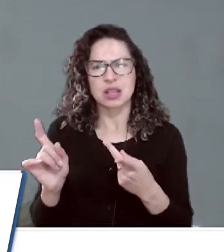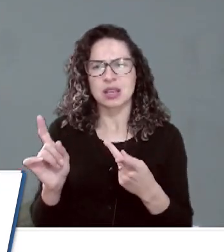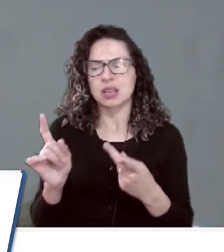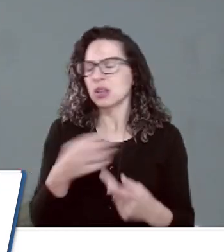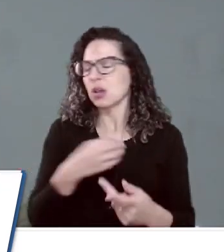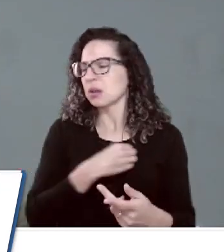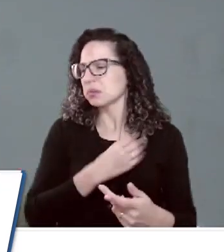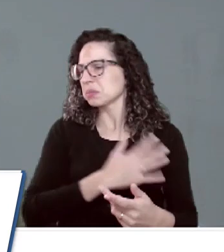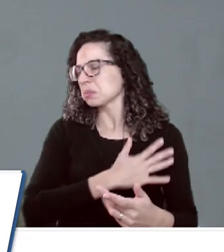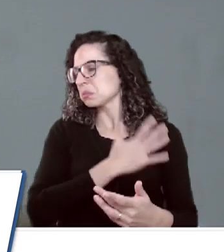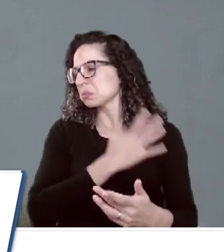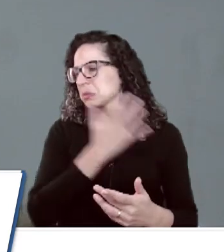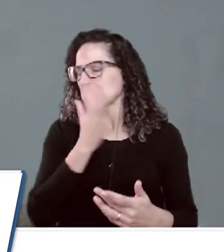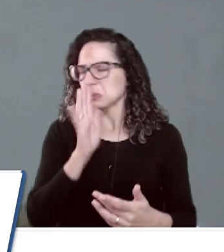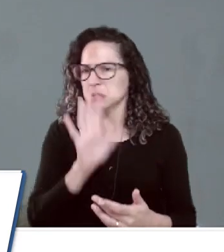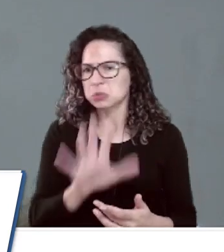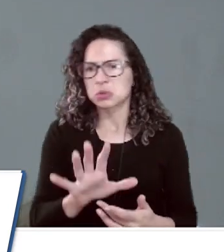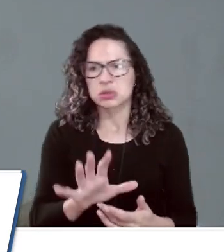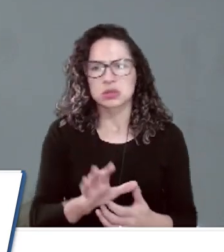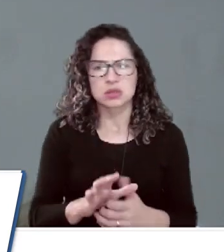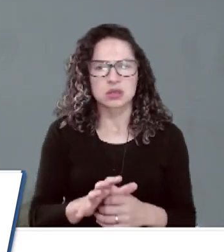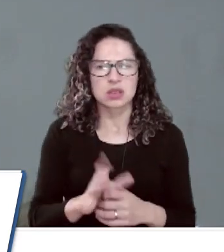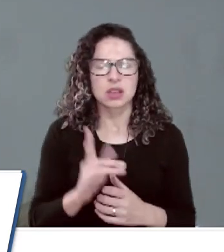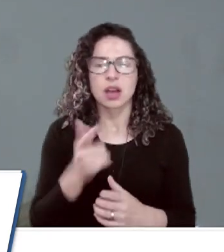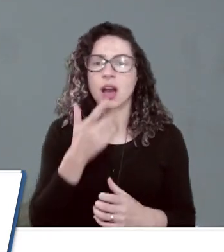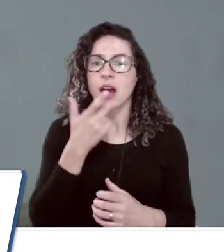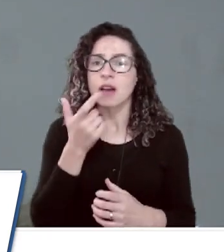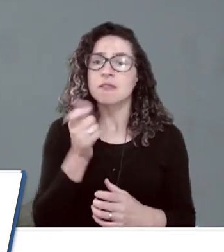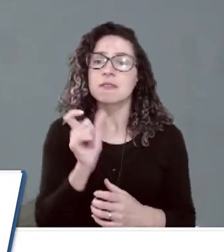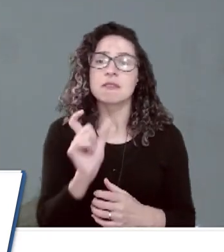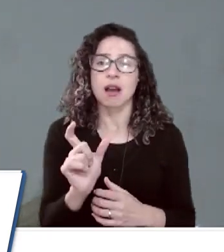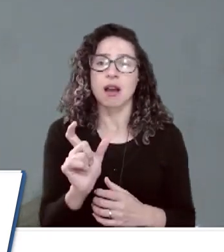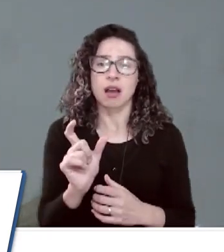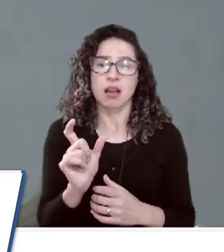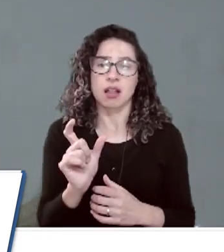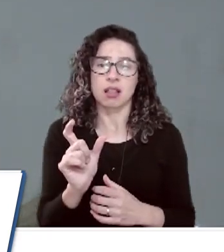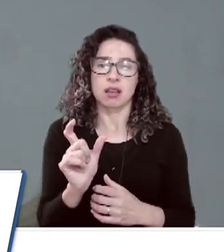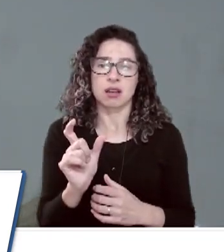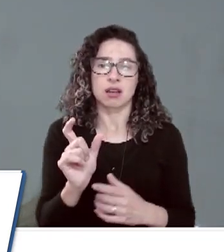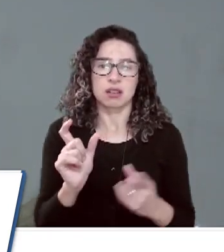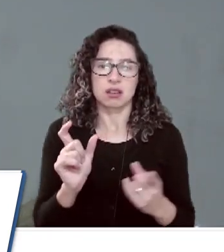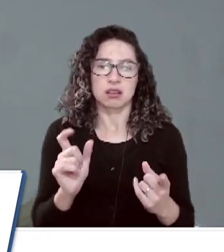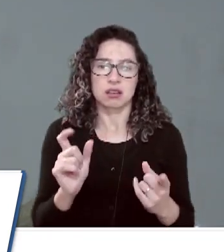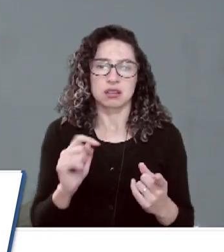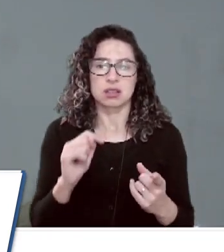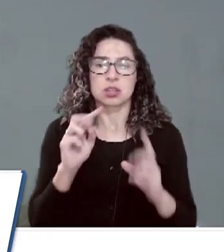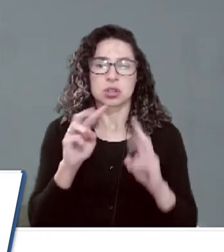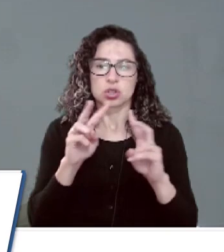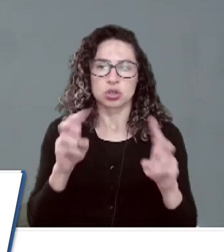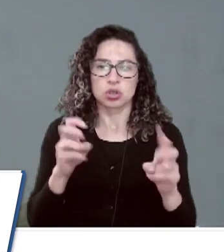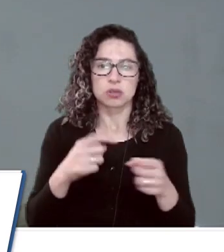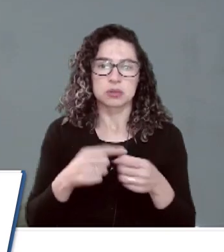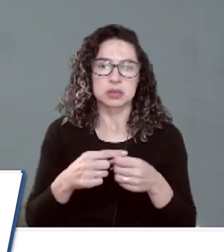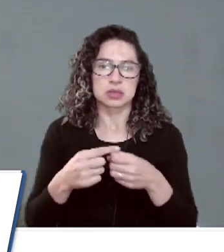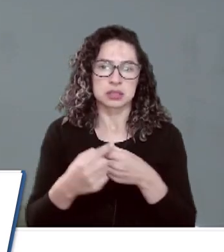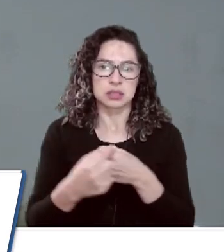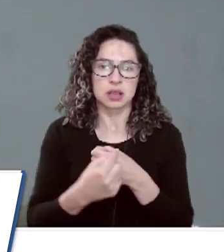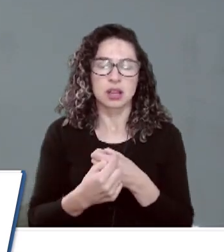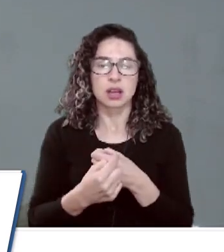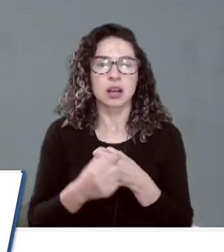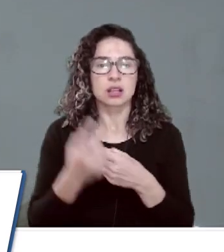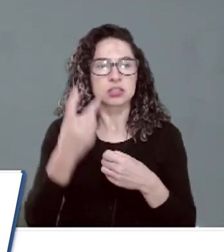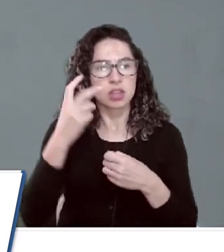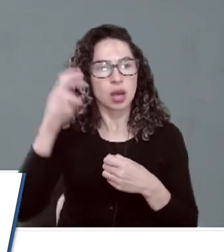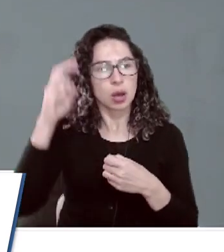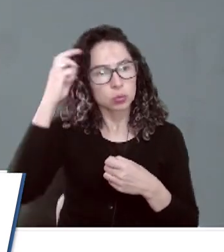todo mundo repudia o que foi a palavra dele sobre a nossa cidade, sobre a nossa cultura,